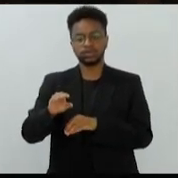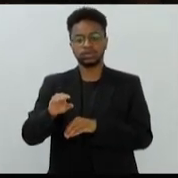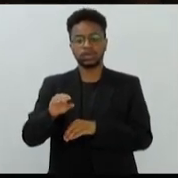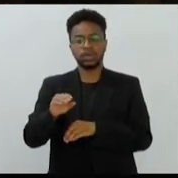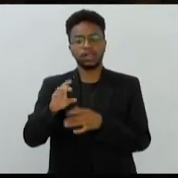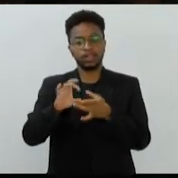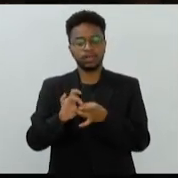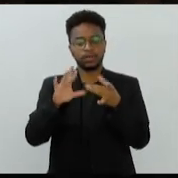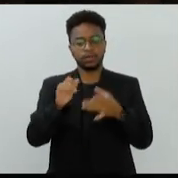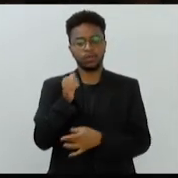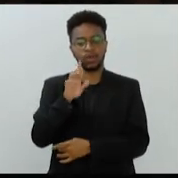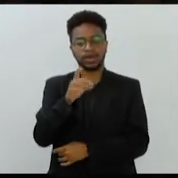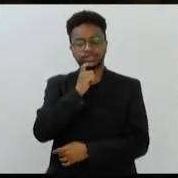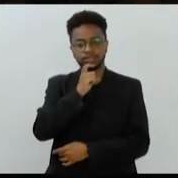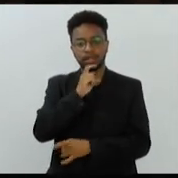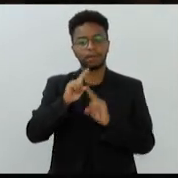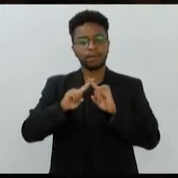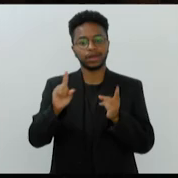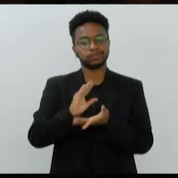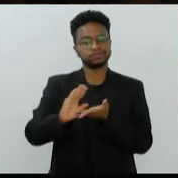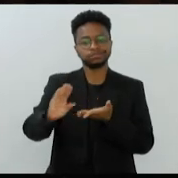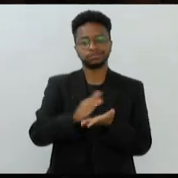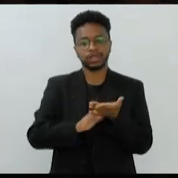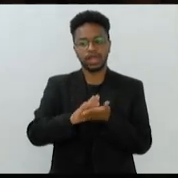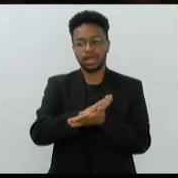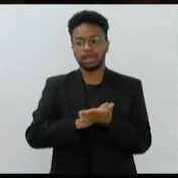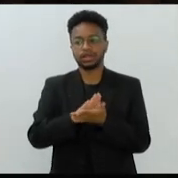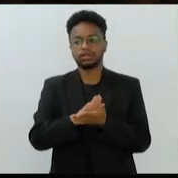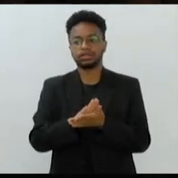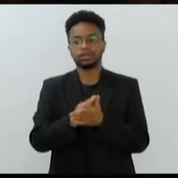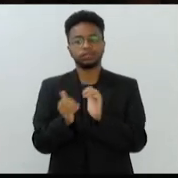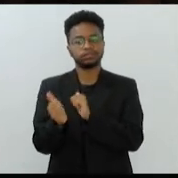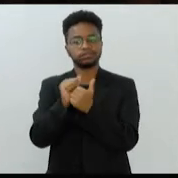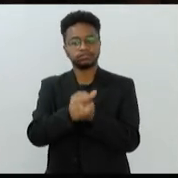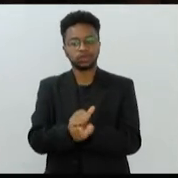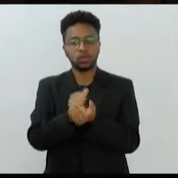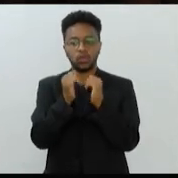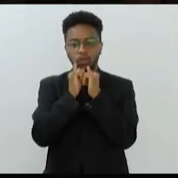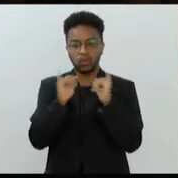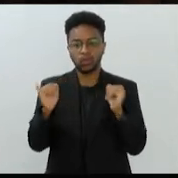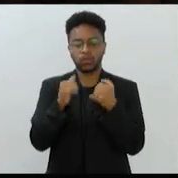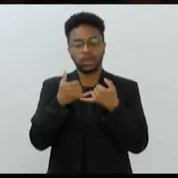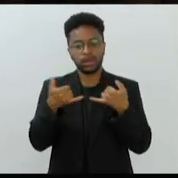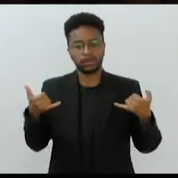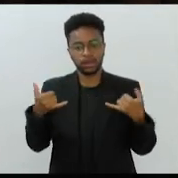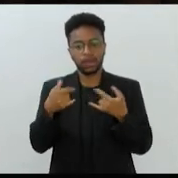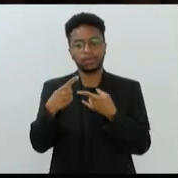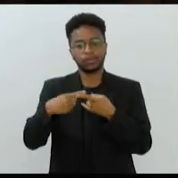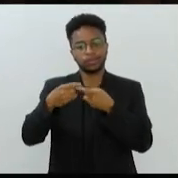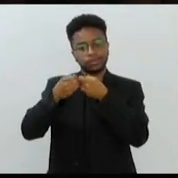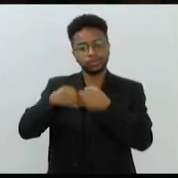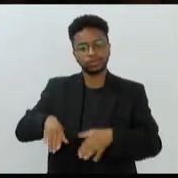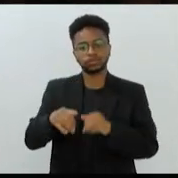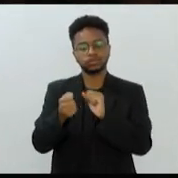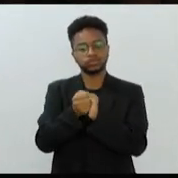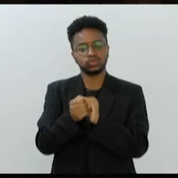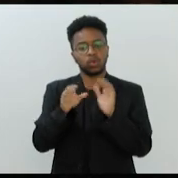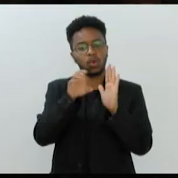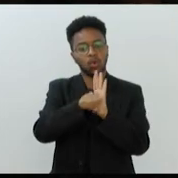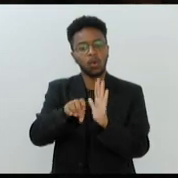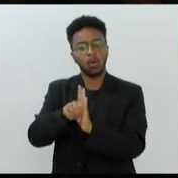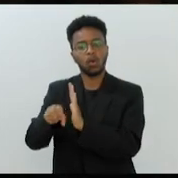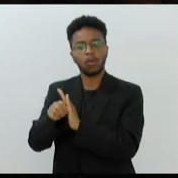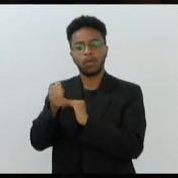não liberou a verba para fazer a adequação na instalação elétrica, que foi danificada junto com o roubo dos